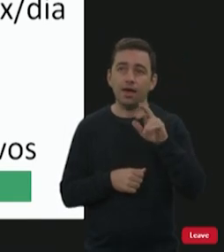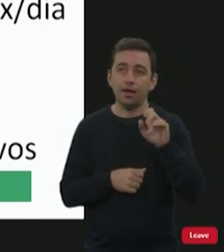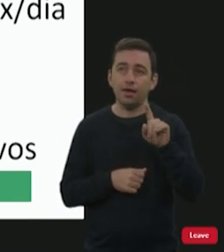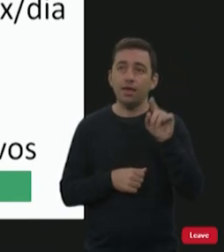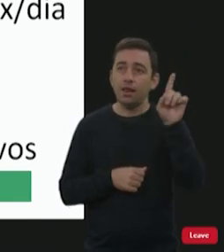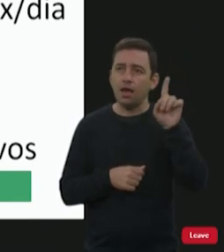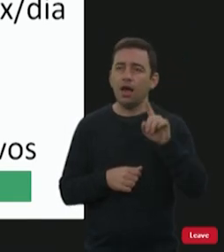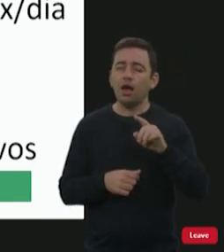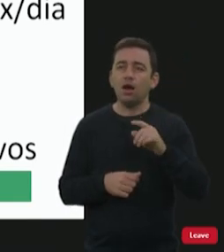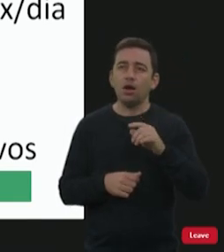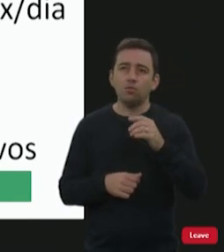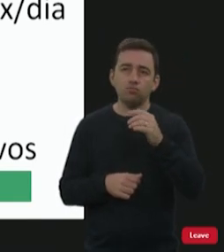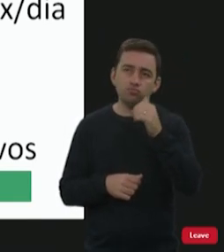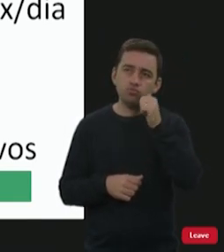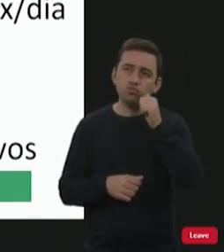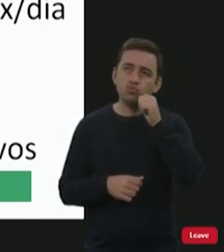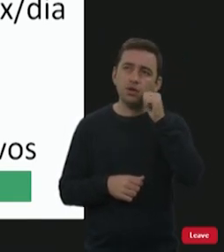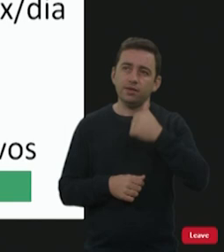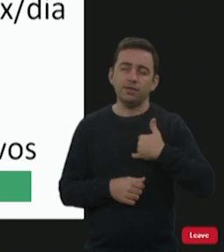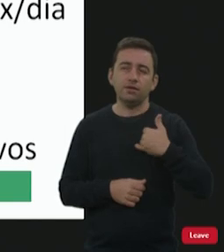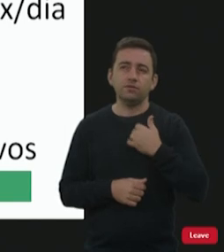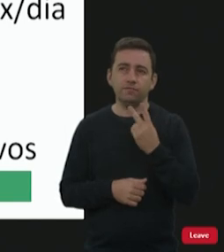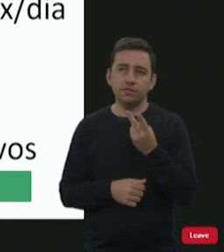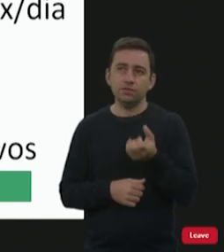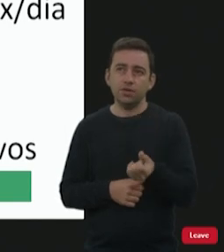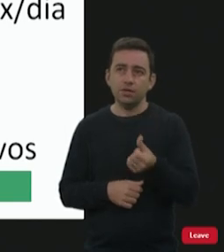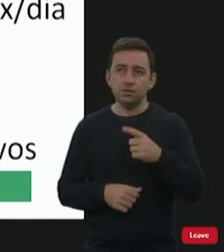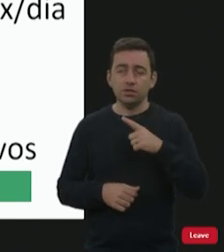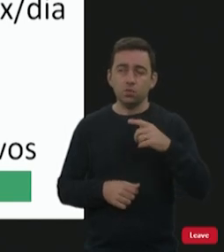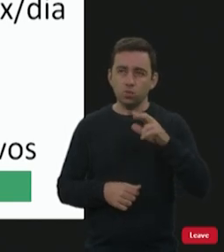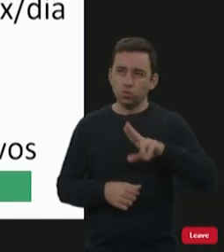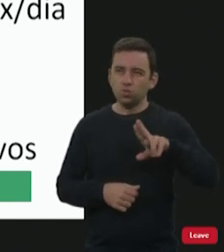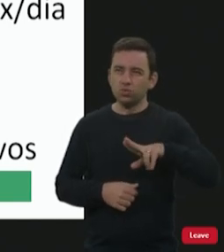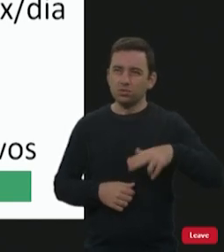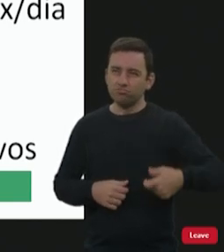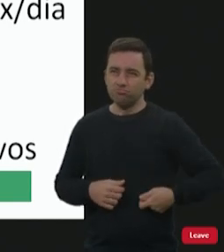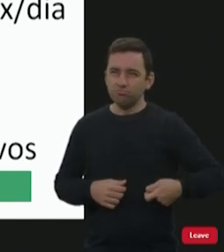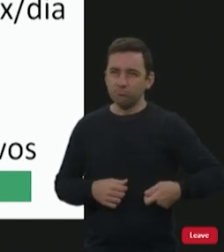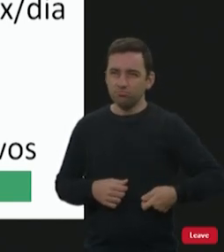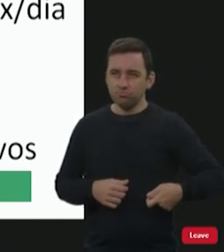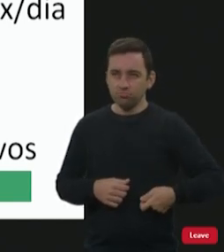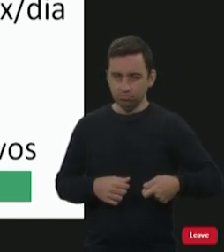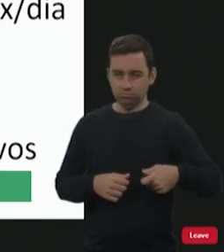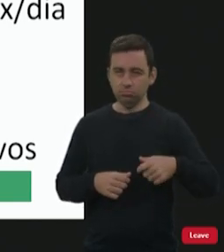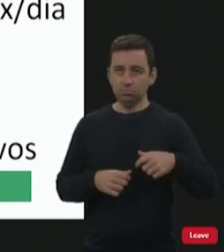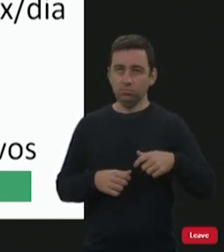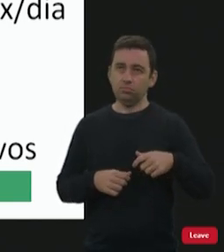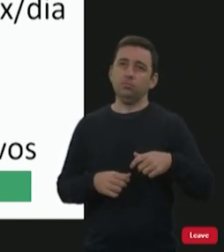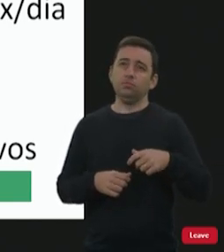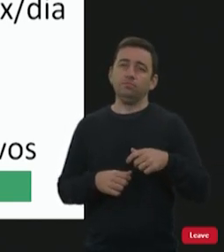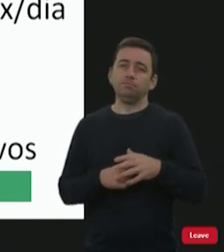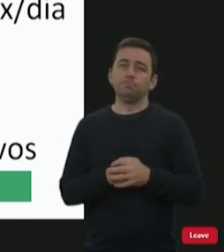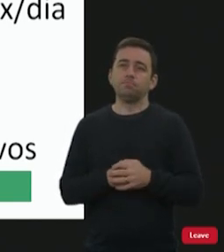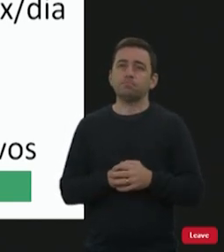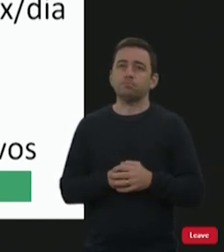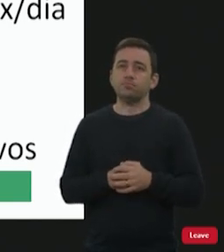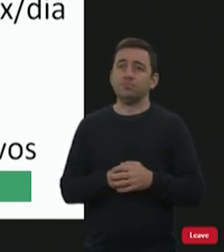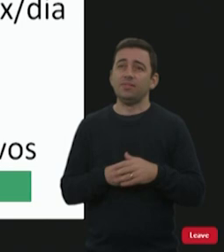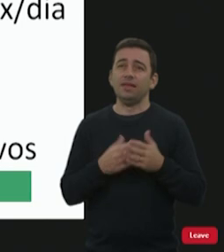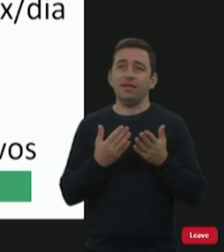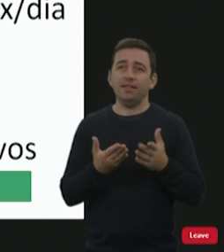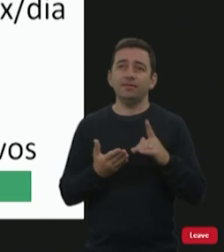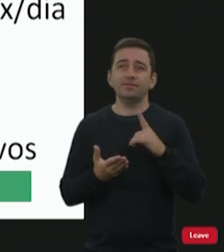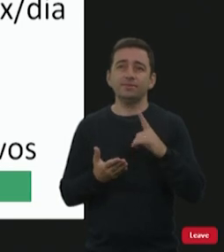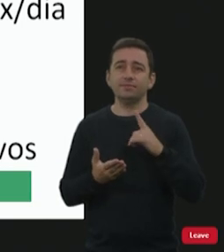alimentares de uma paciente de 26 anos, que fazia uso de insulina, né, contagem de carboidrato, e tinha